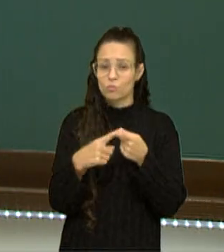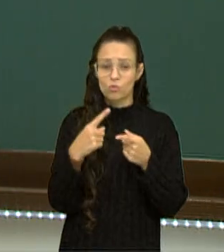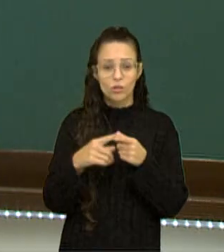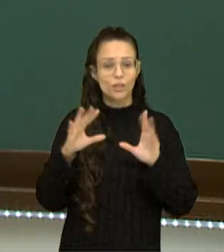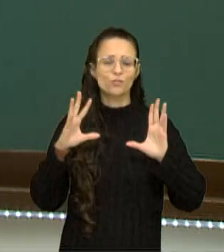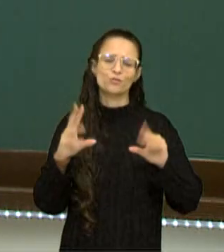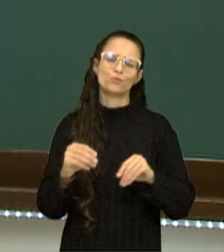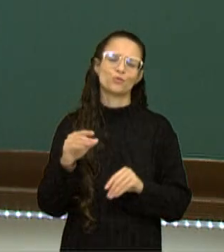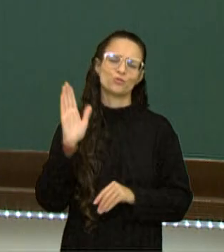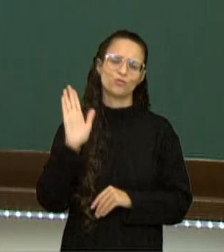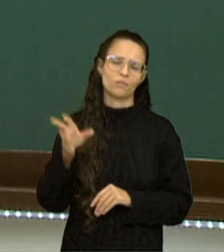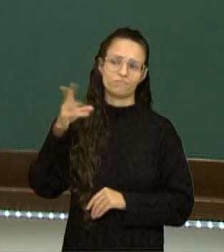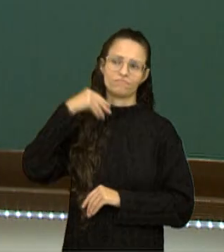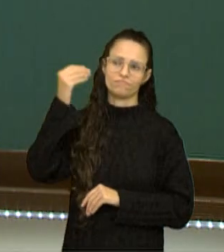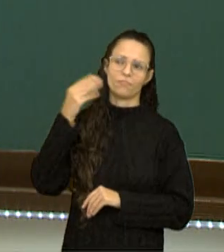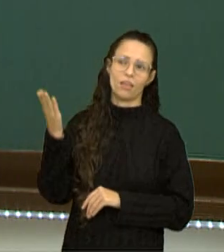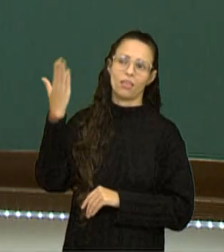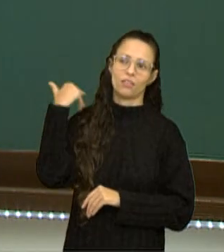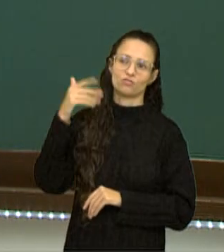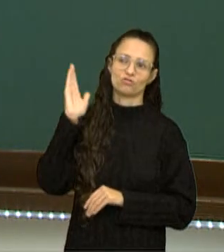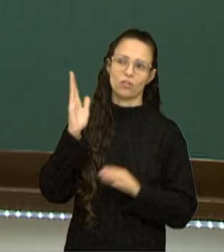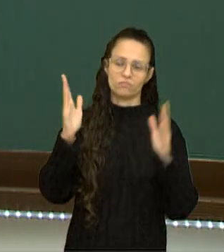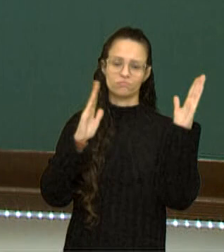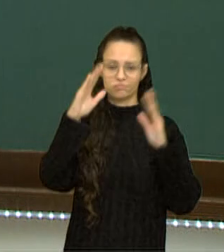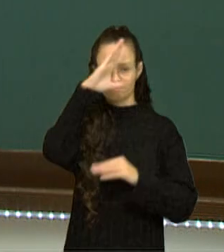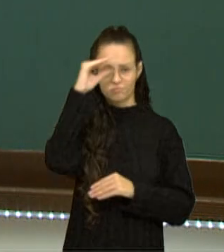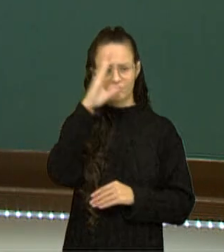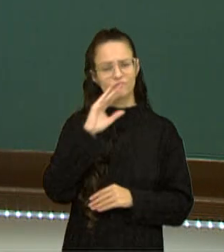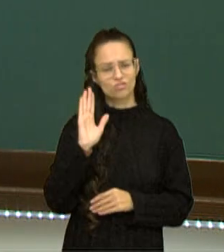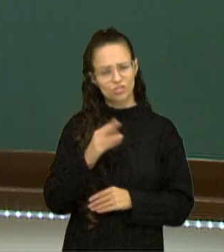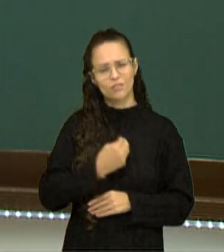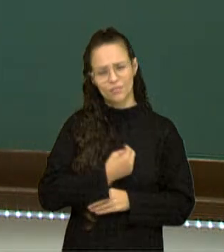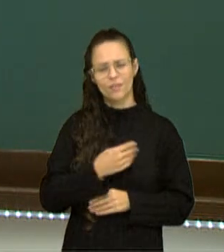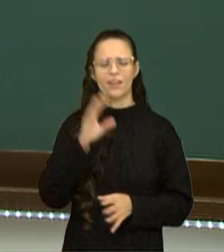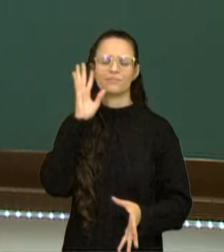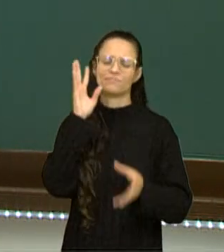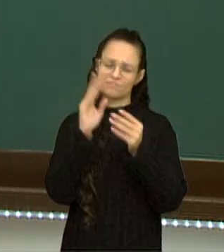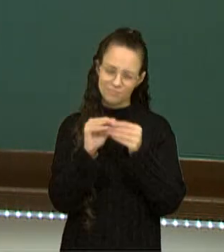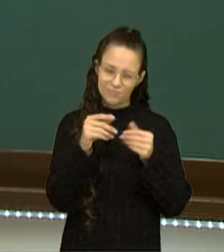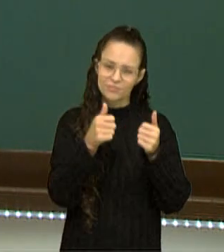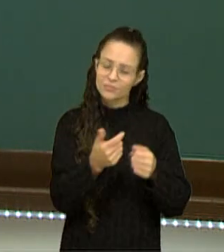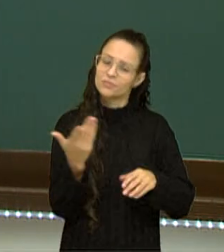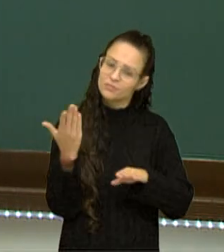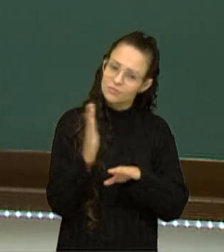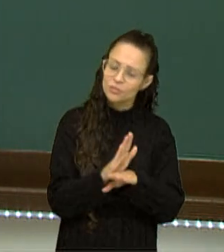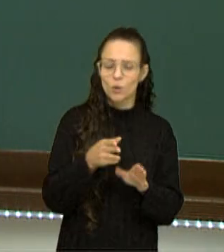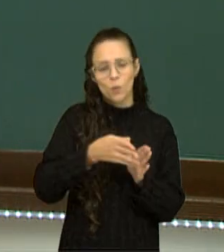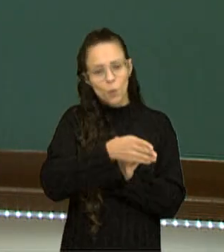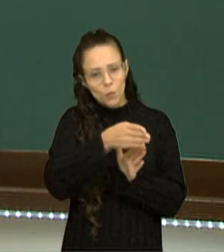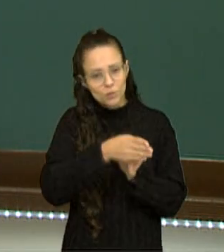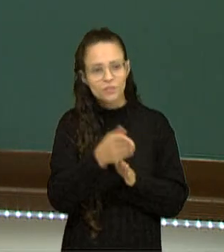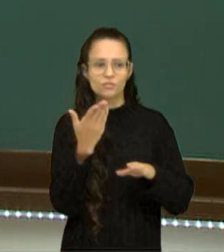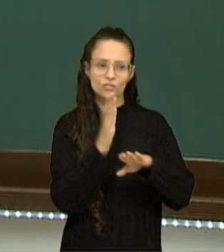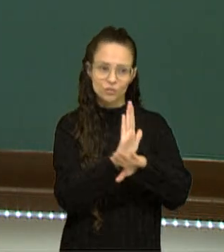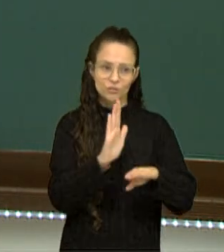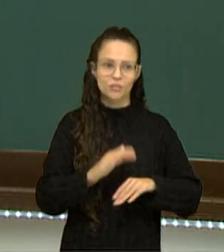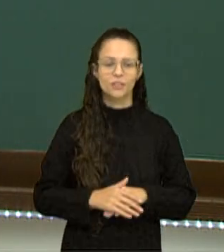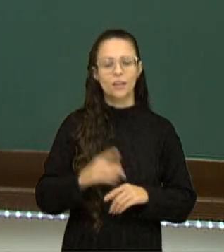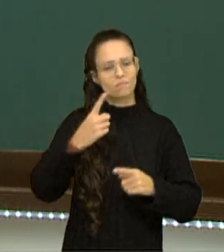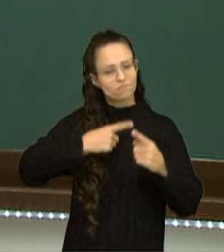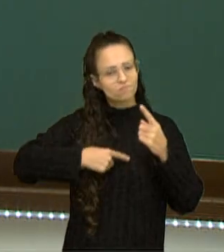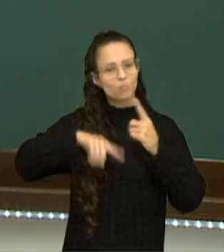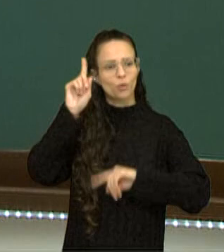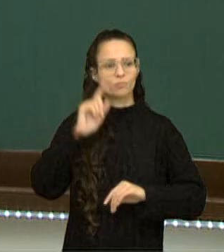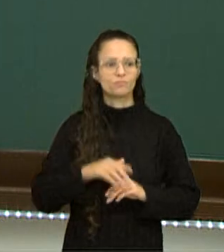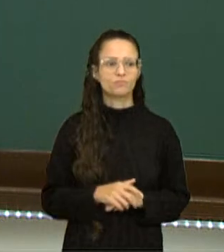já passou pela adolescência já viveu isso. Vai te compreender e vai poder te dar conselhos, te ajudar a superar